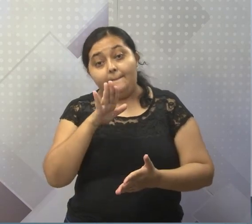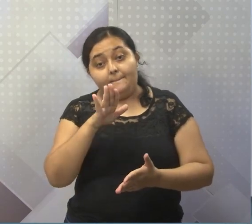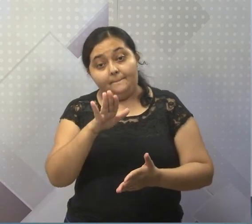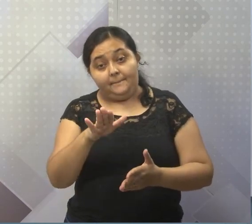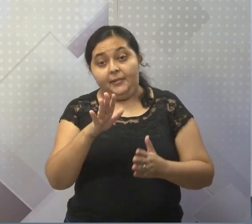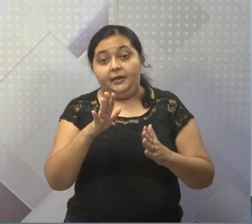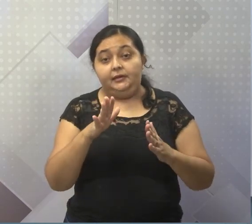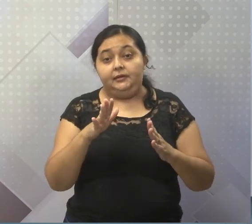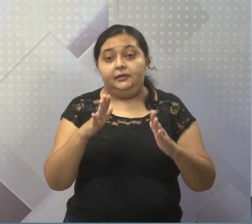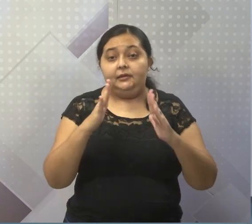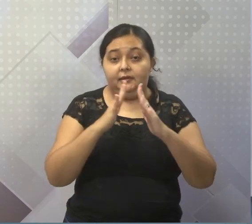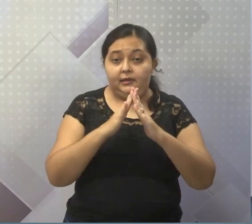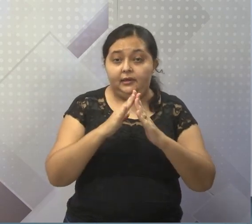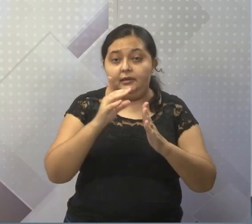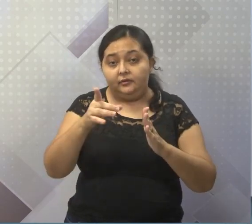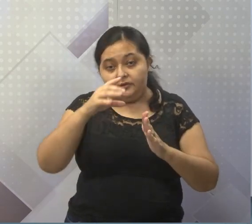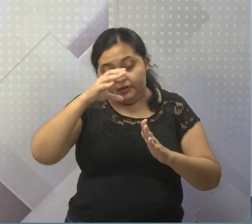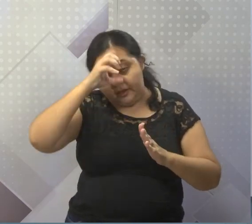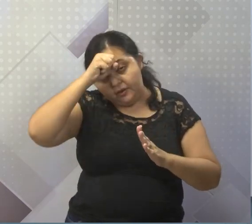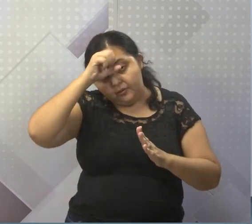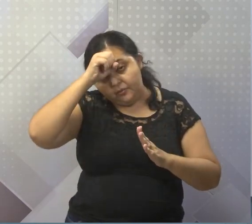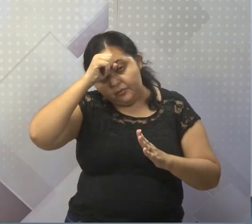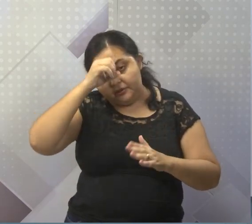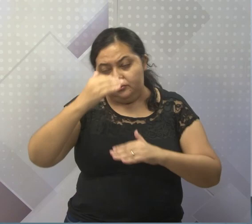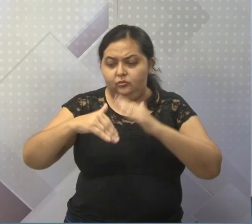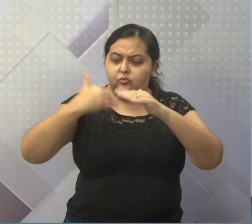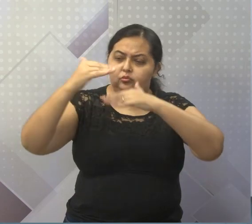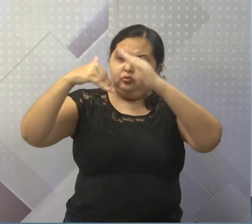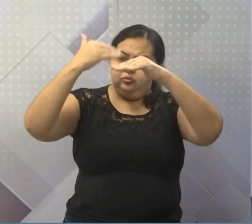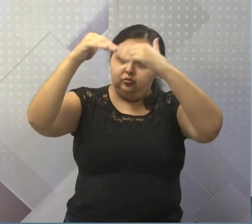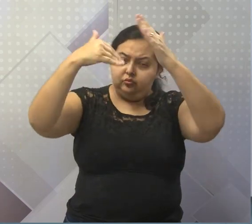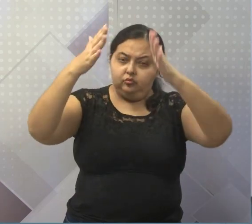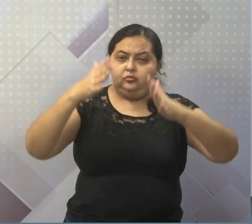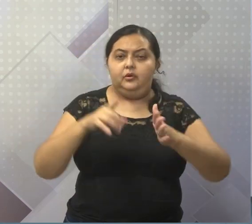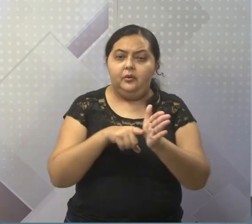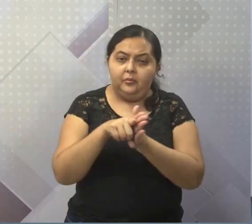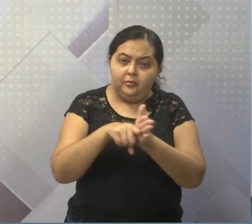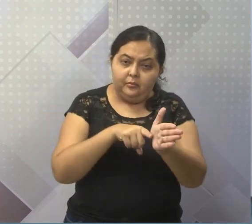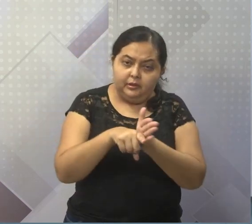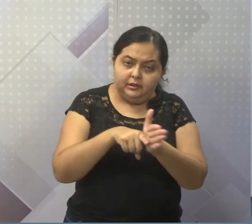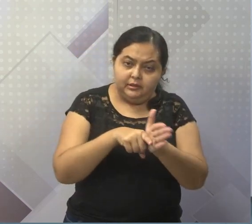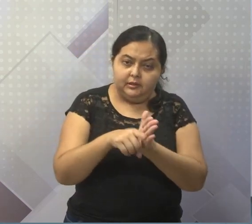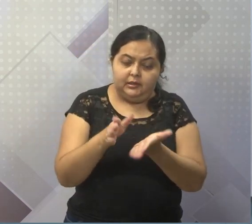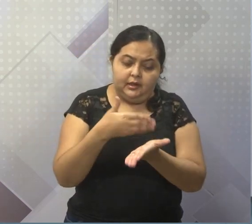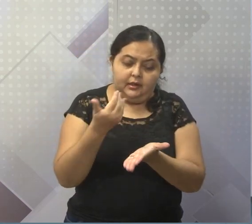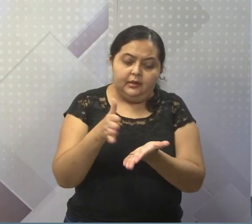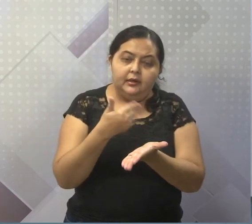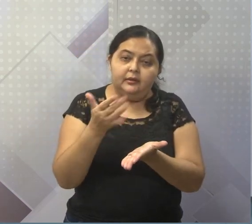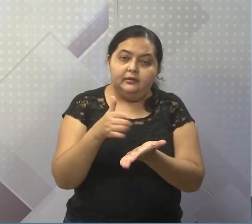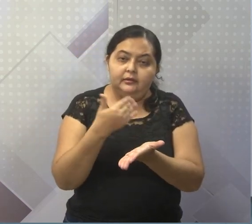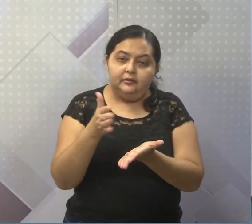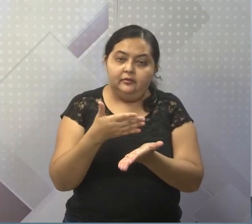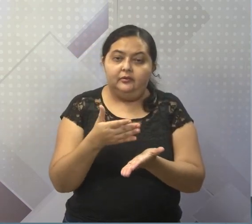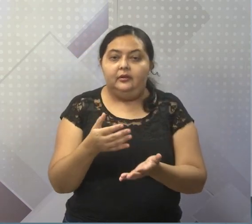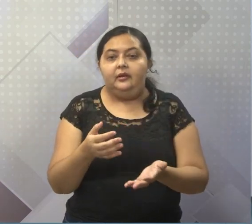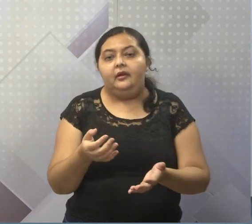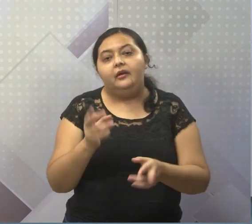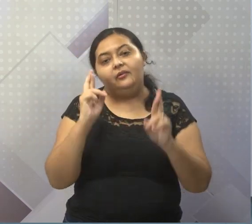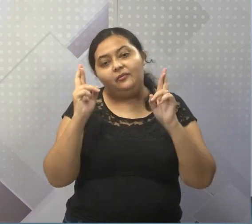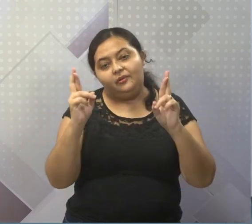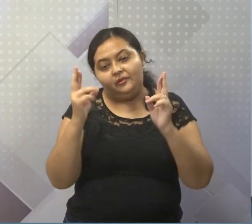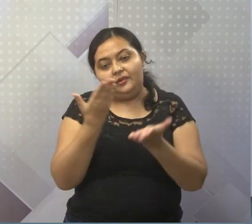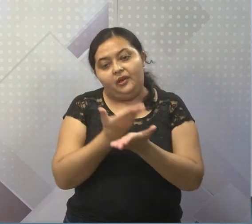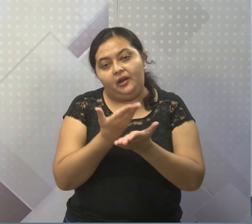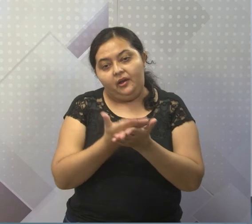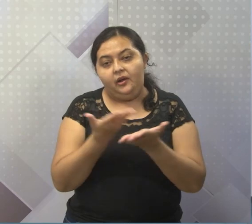vocês podem ampliar ainda mais o conhecimento de vocês buscando conhecimento através de pesquisa através de livros tá bom Espero que vocês tenham